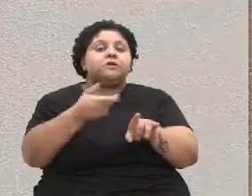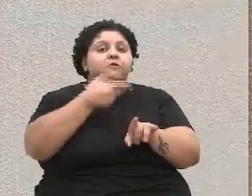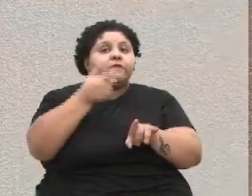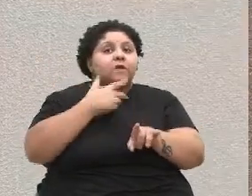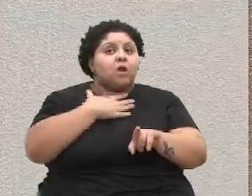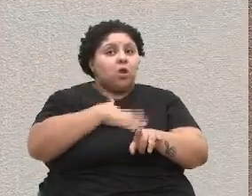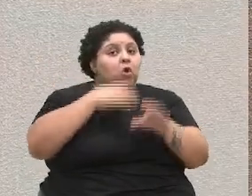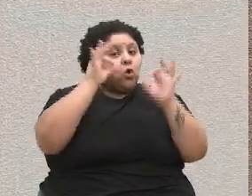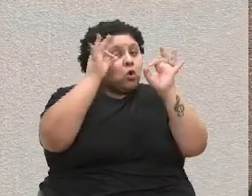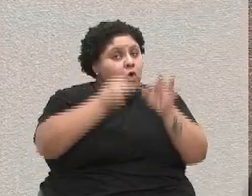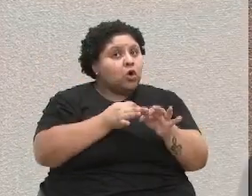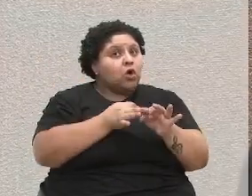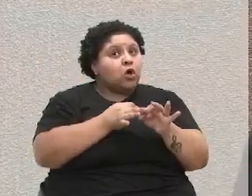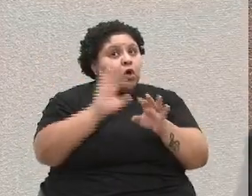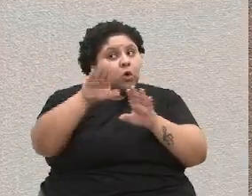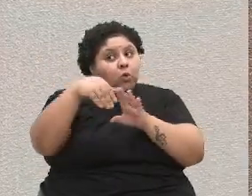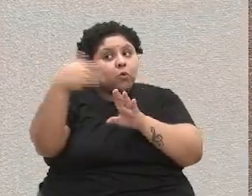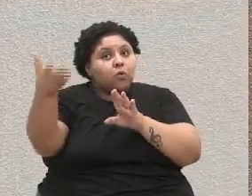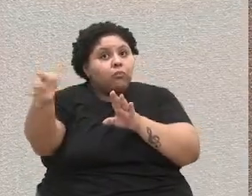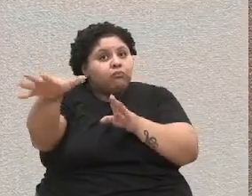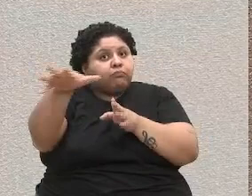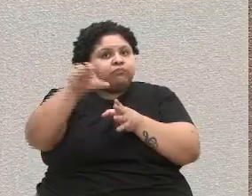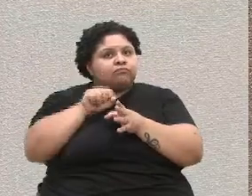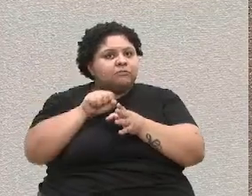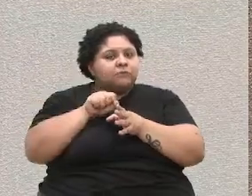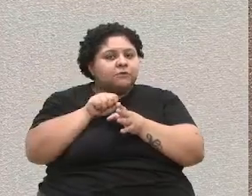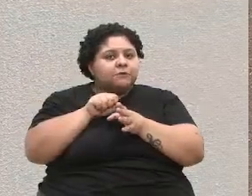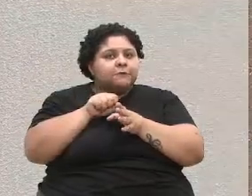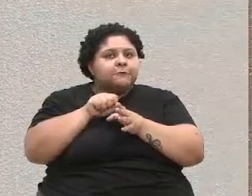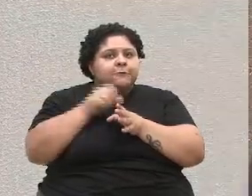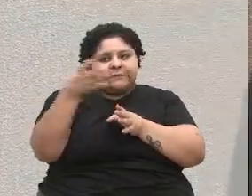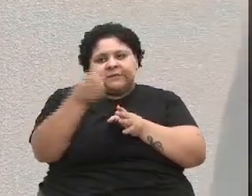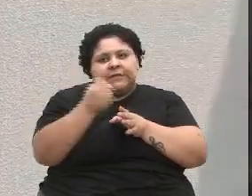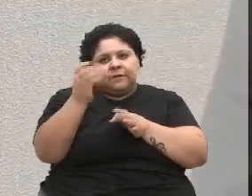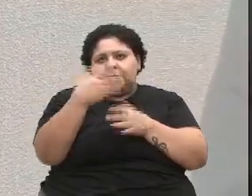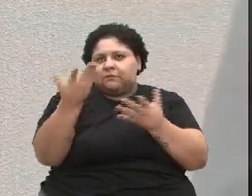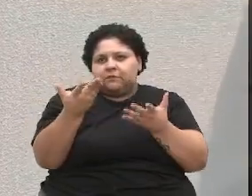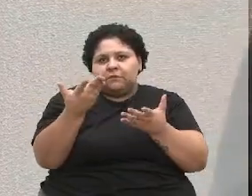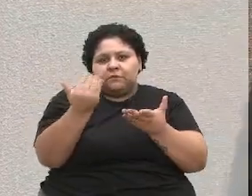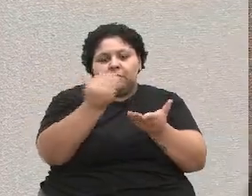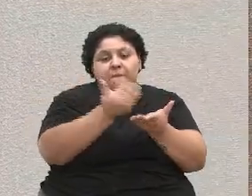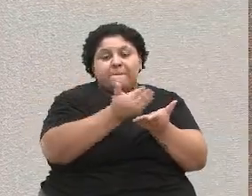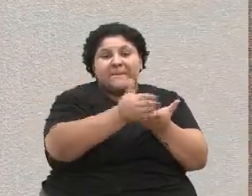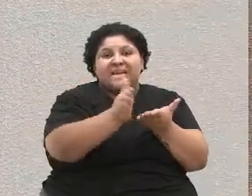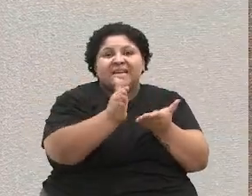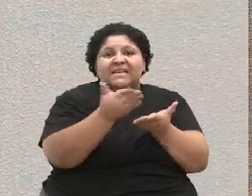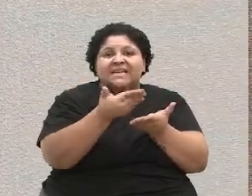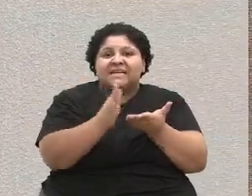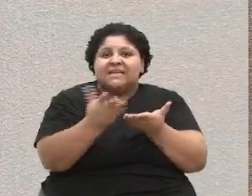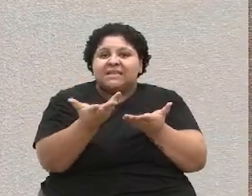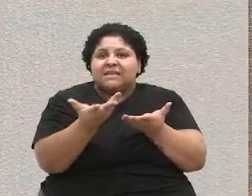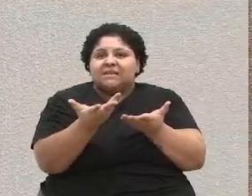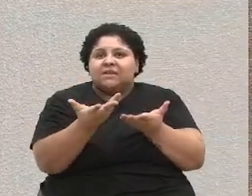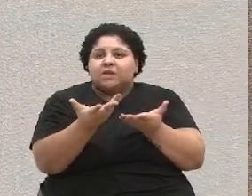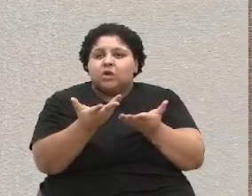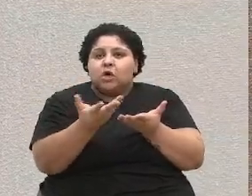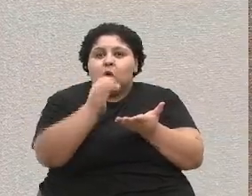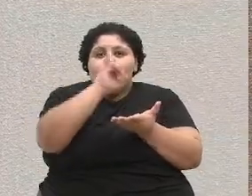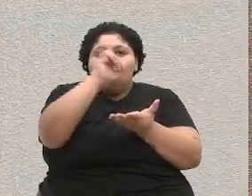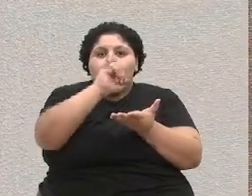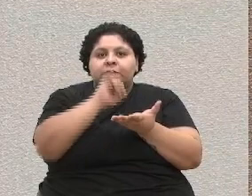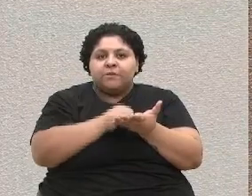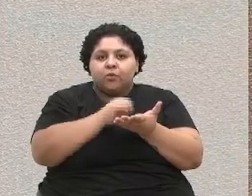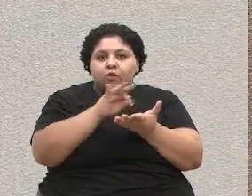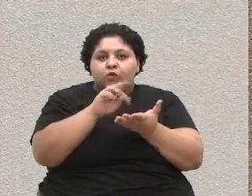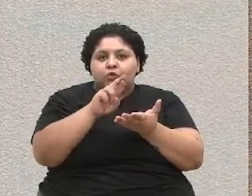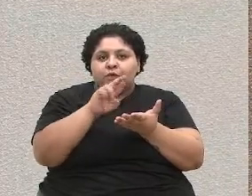o laticínio que importar esse leite vai perder a questão do regime tributário